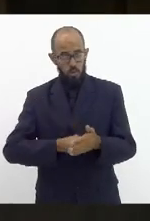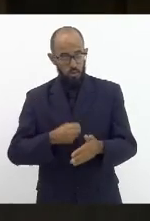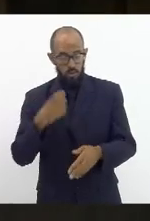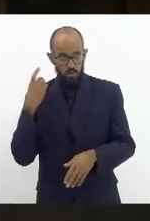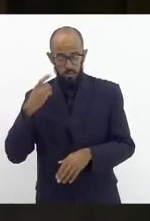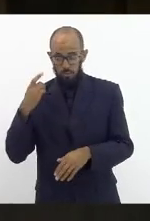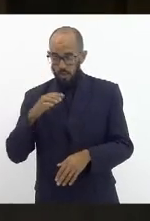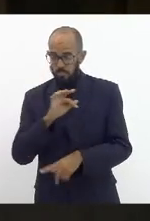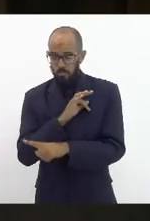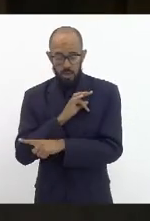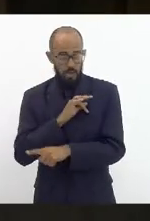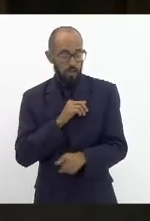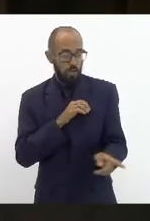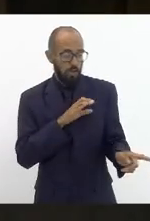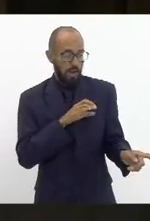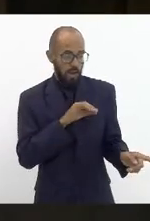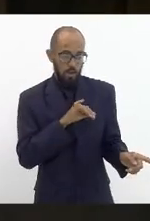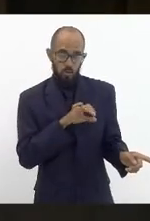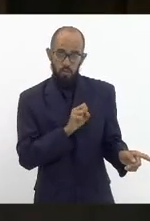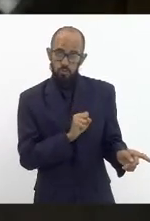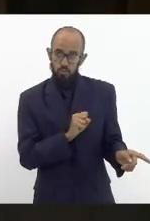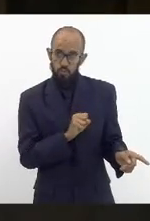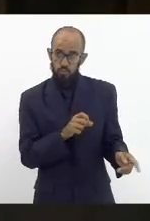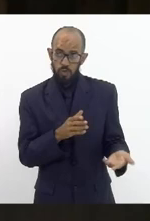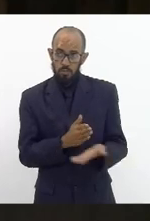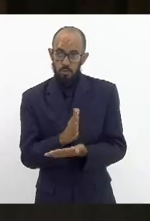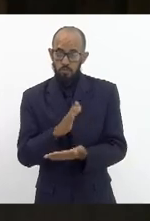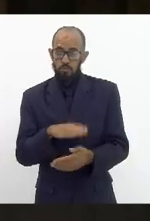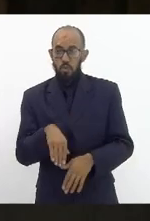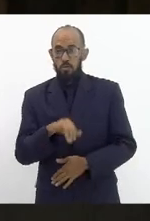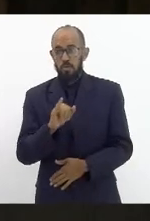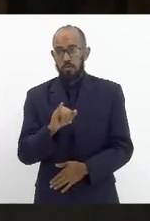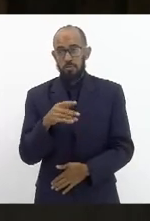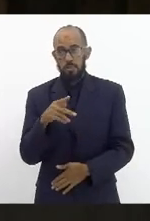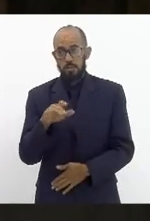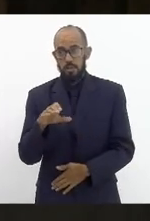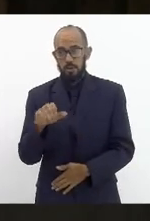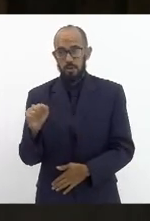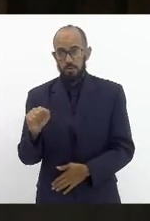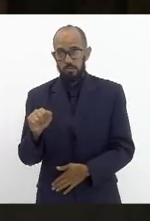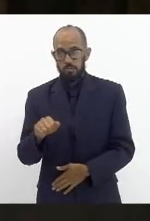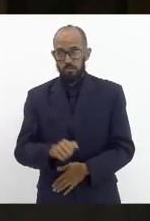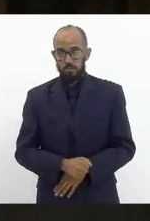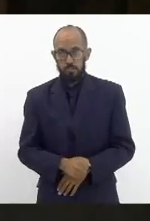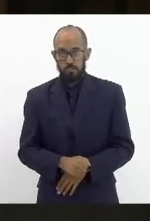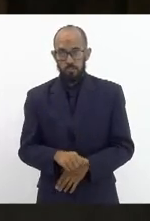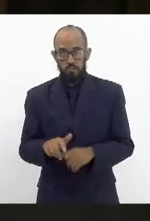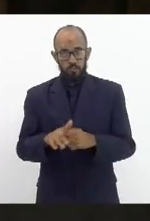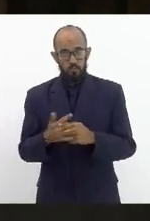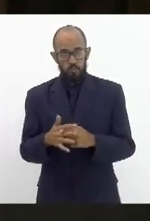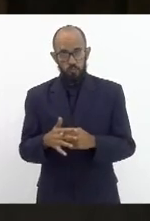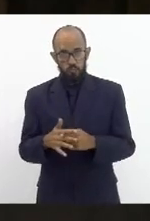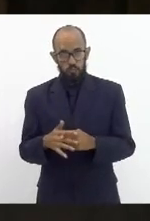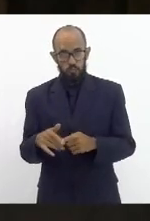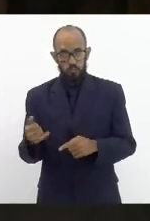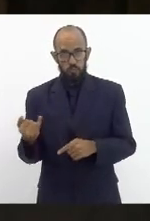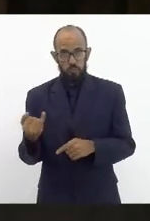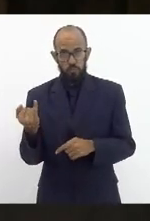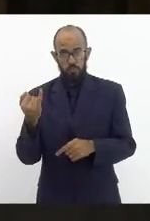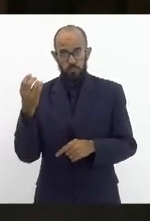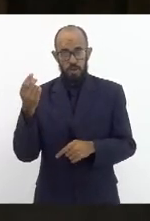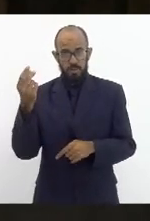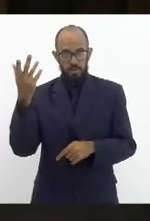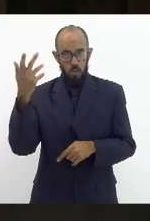Augusto, essa casa aprovou o aumento de IPCA, que é o reajuste inflacionário, essa casa deu, o governador cumpriu, está na folha,